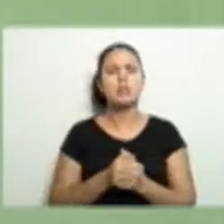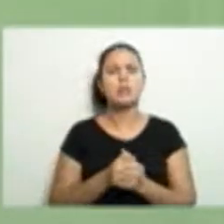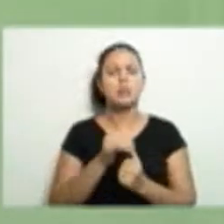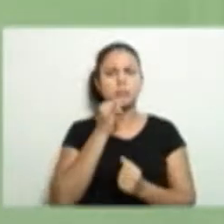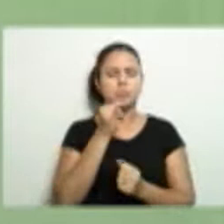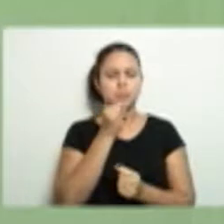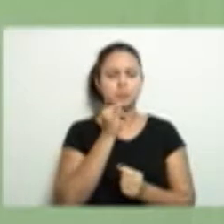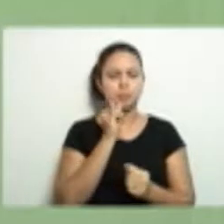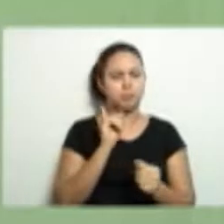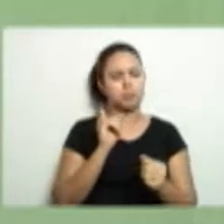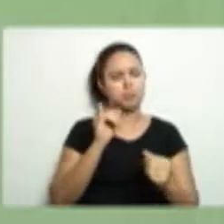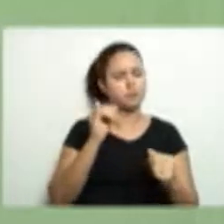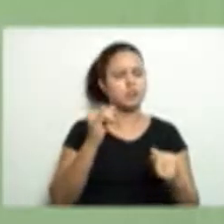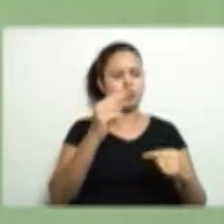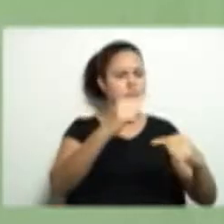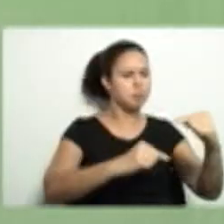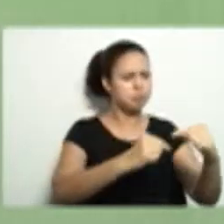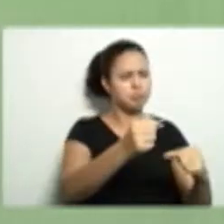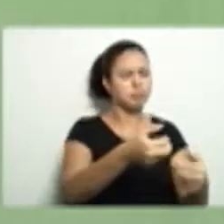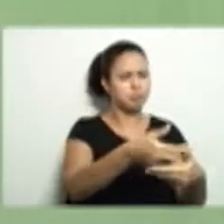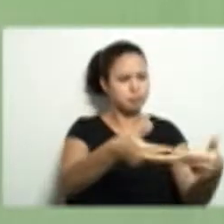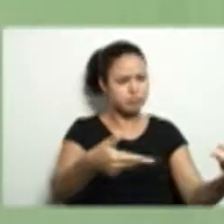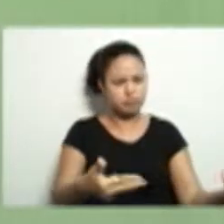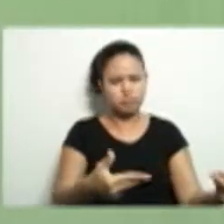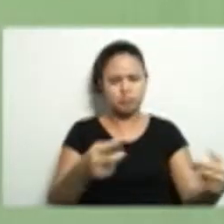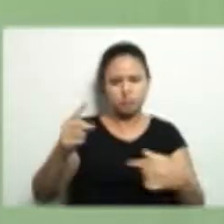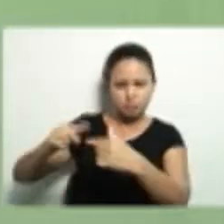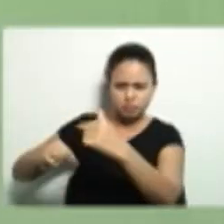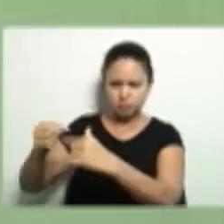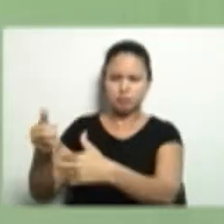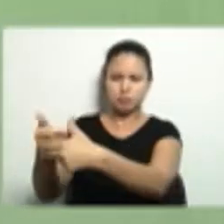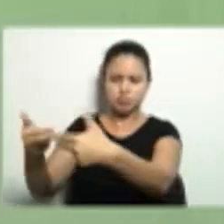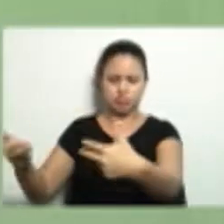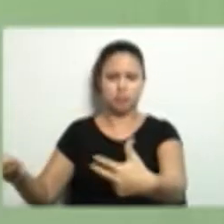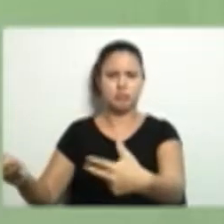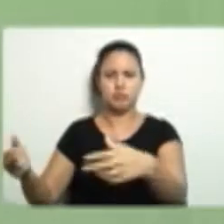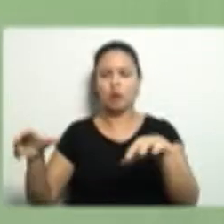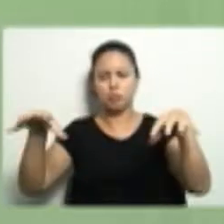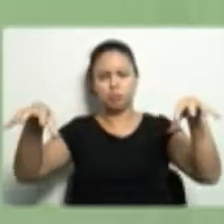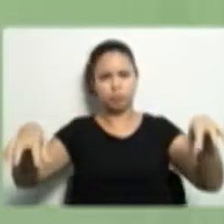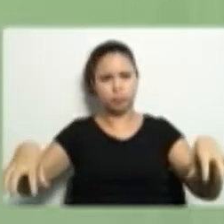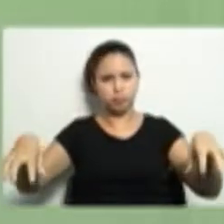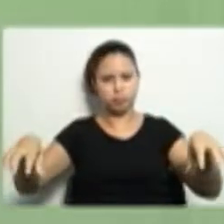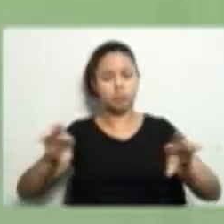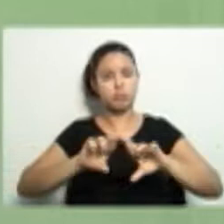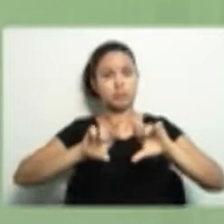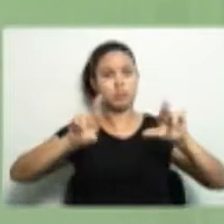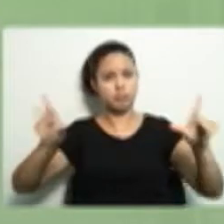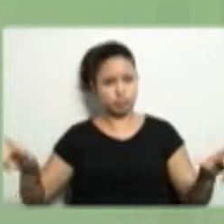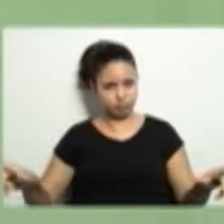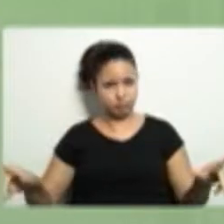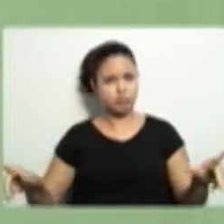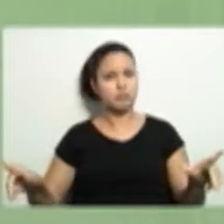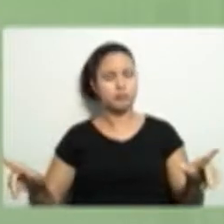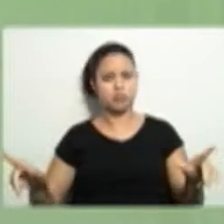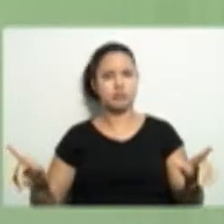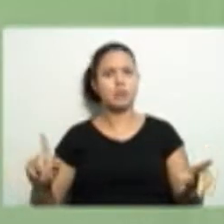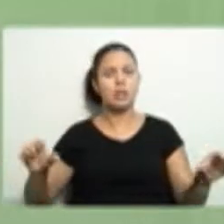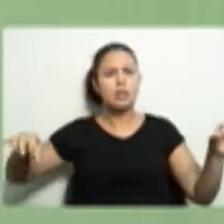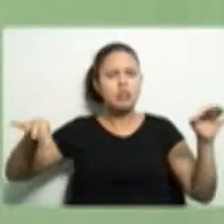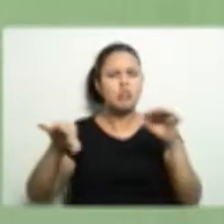finalidade da sua produção. Isso é, se ao final do processo busca-se produzir